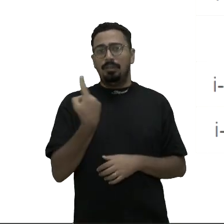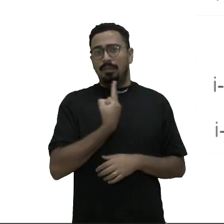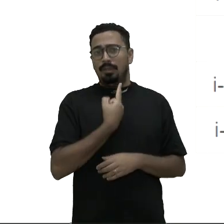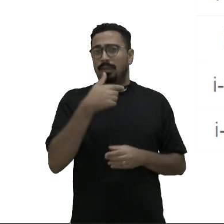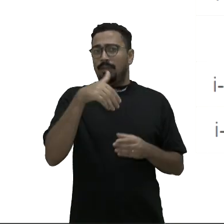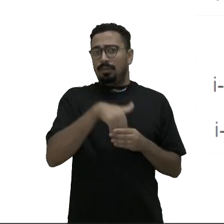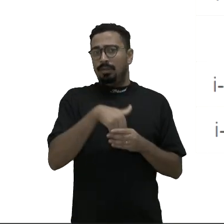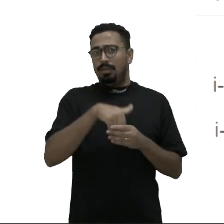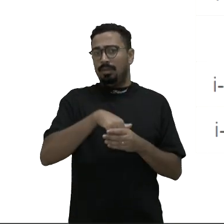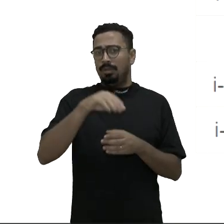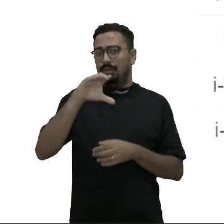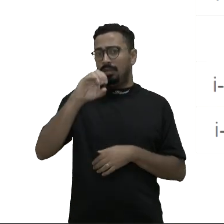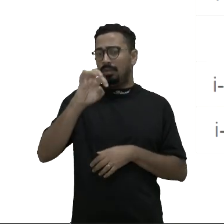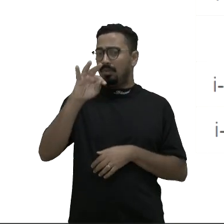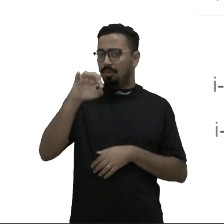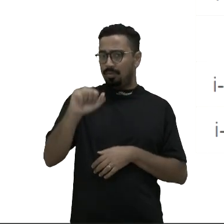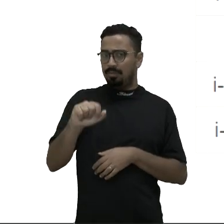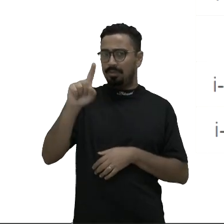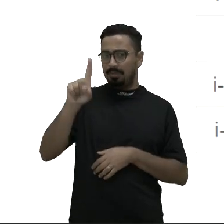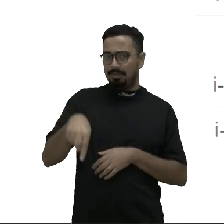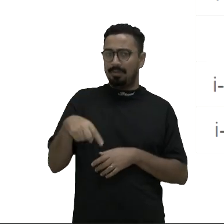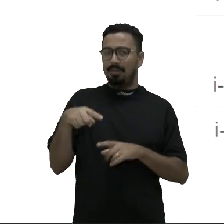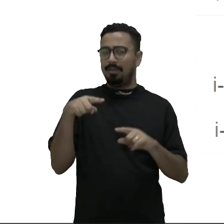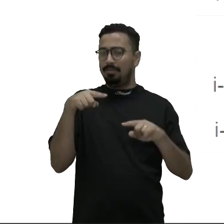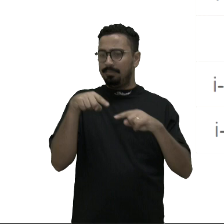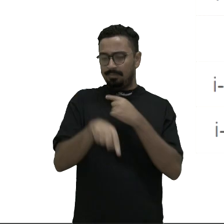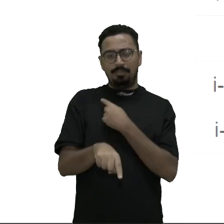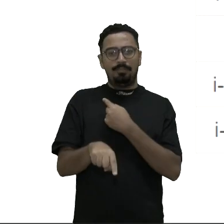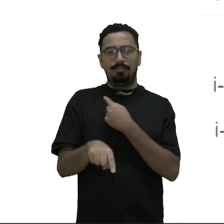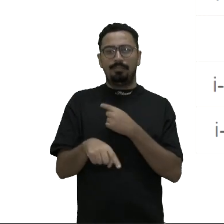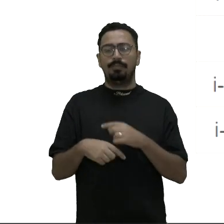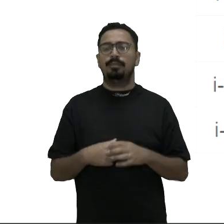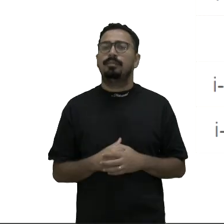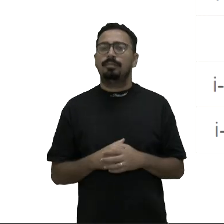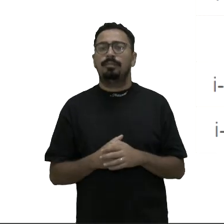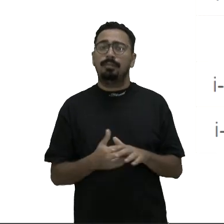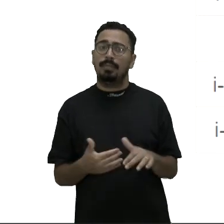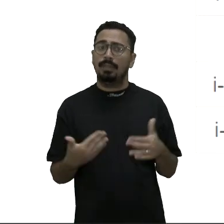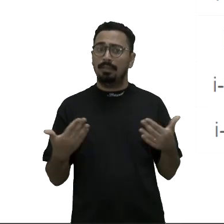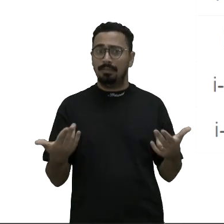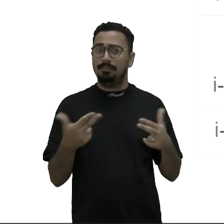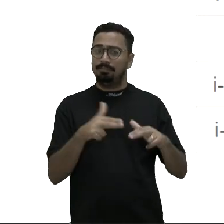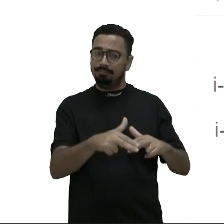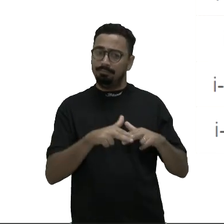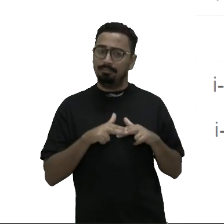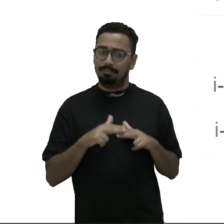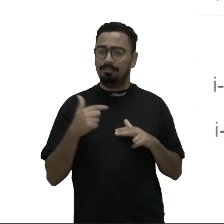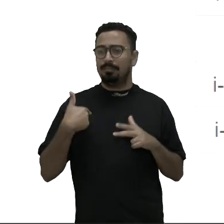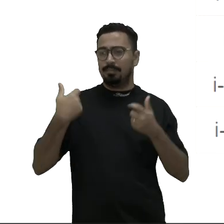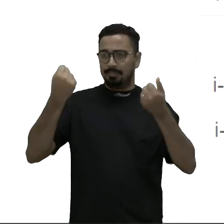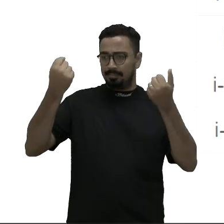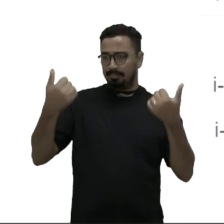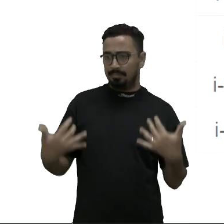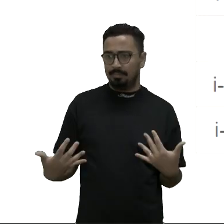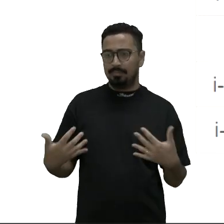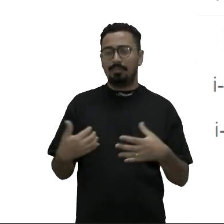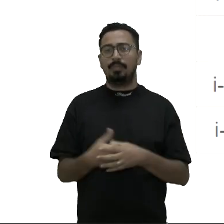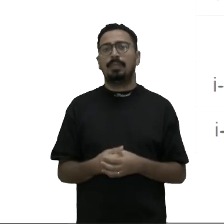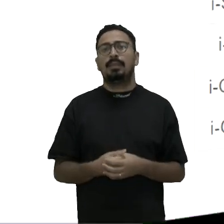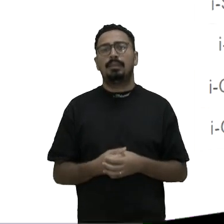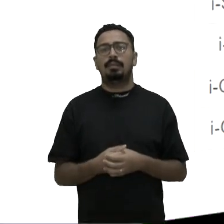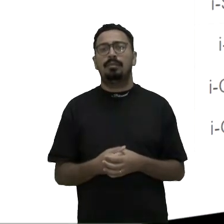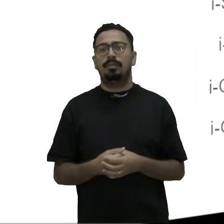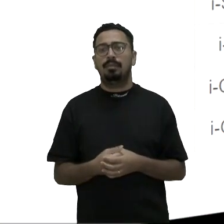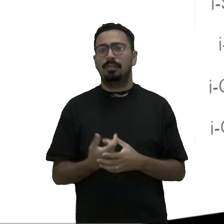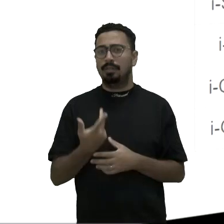nas contas do prefeito será contrário às contas. Então, por isso que eu queria vir aqui explicar e falar um pouquinho